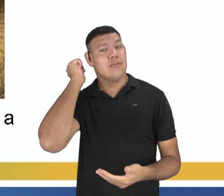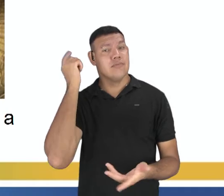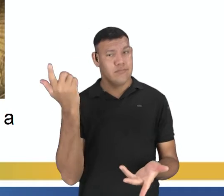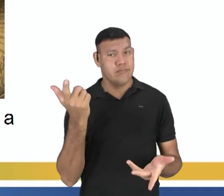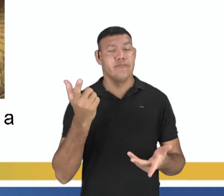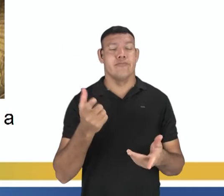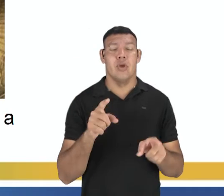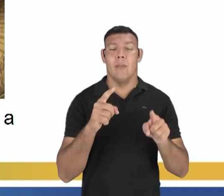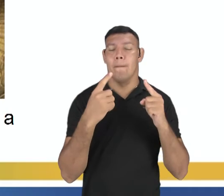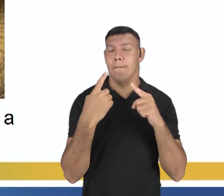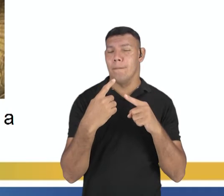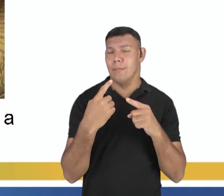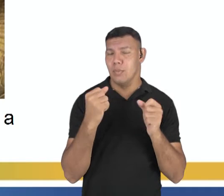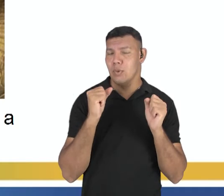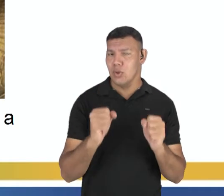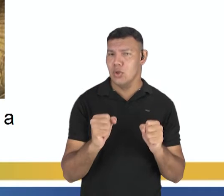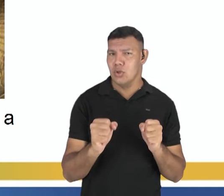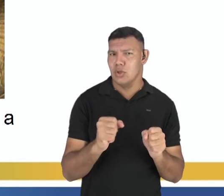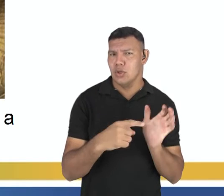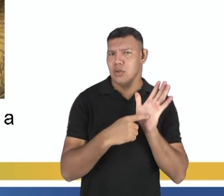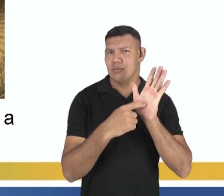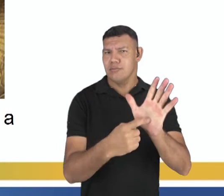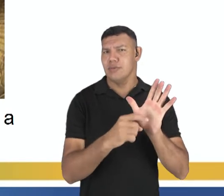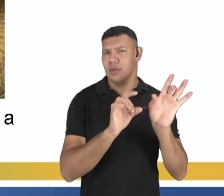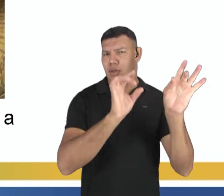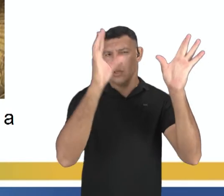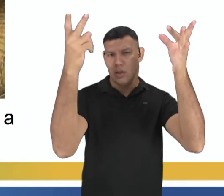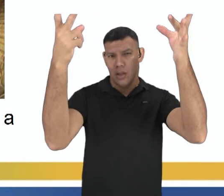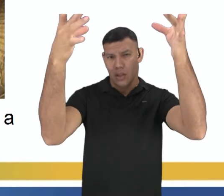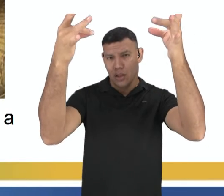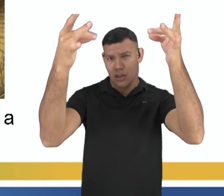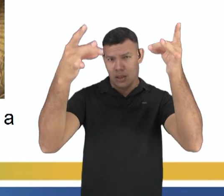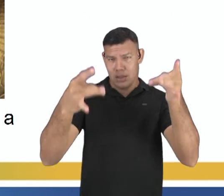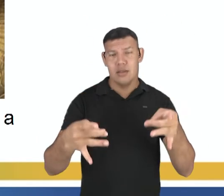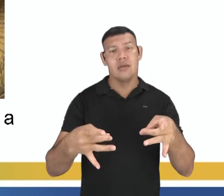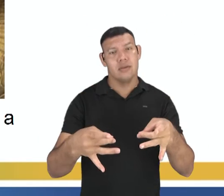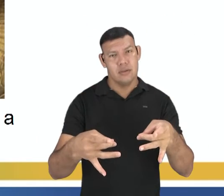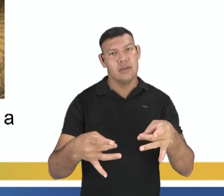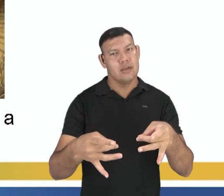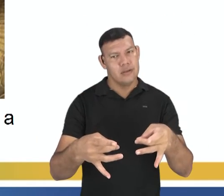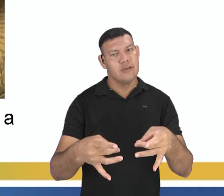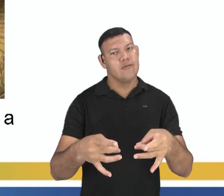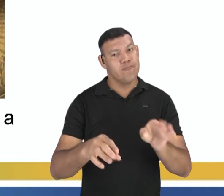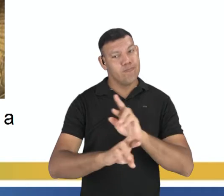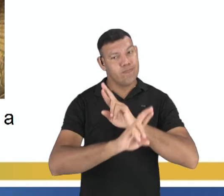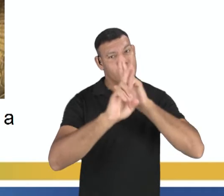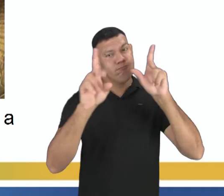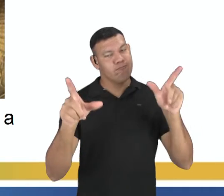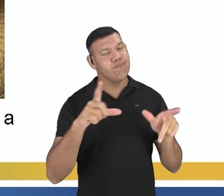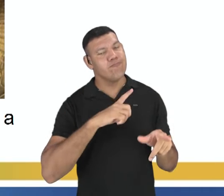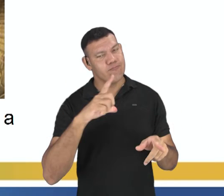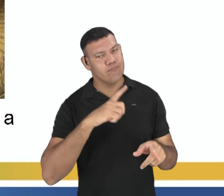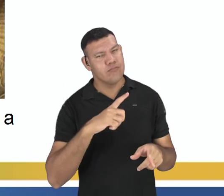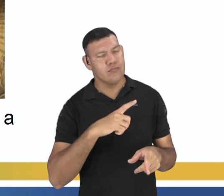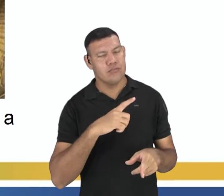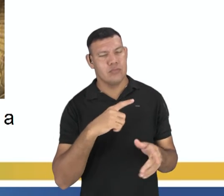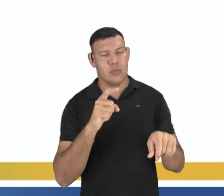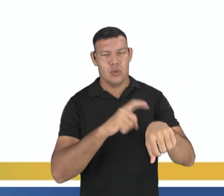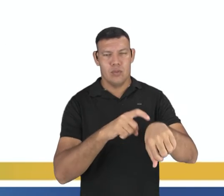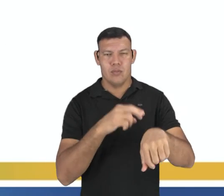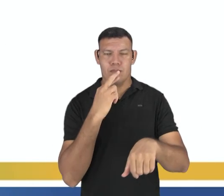minimamente detalhes que vai fazer toda a diferença na hora de você responder. Então, vale deixar bastante